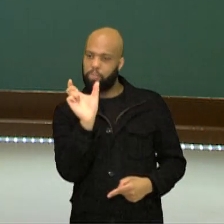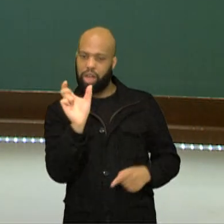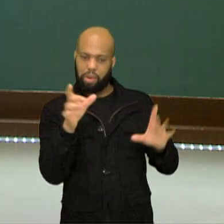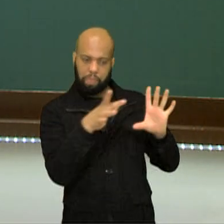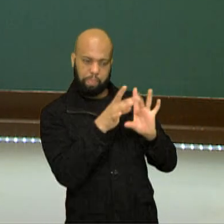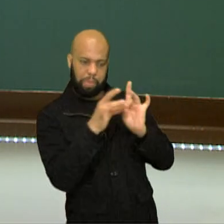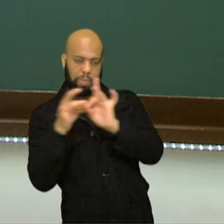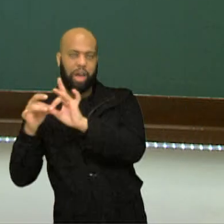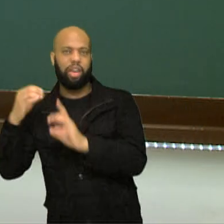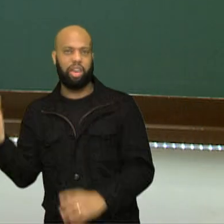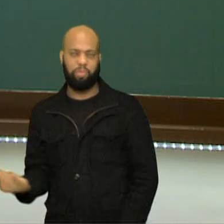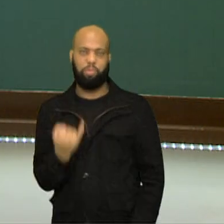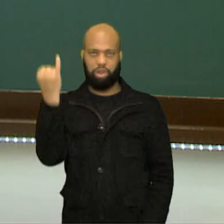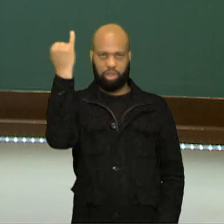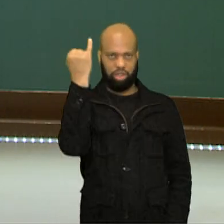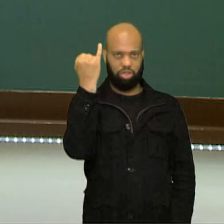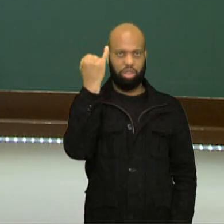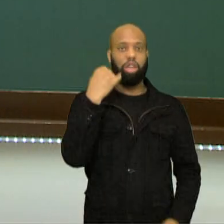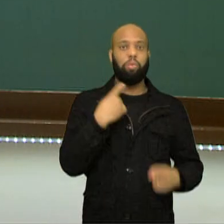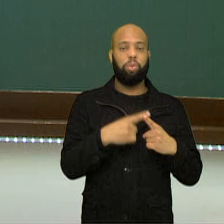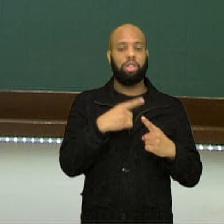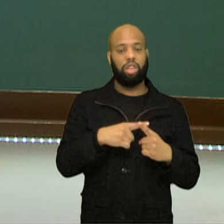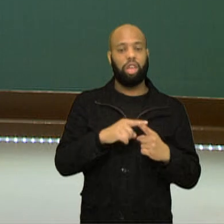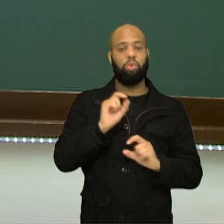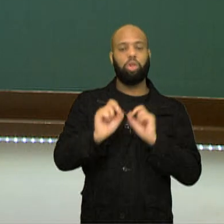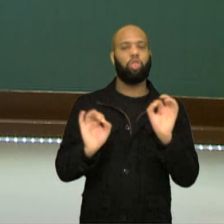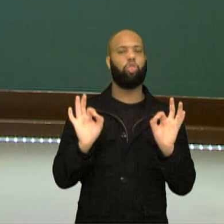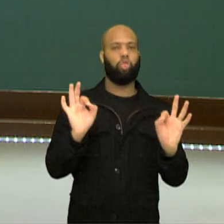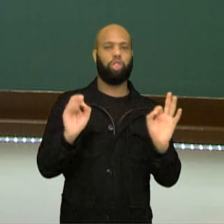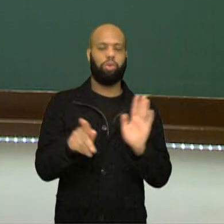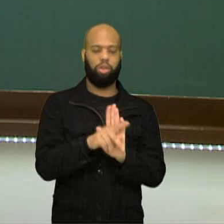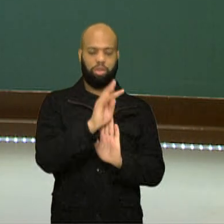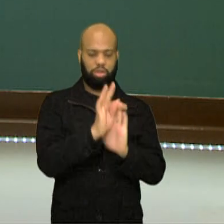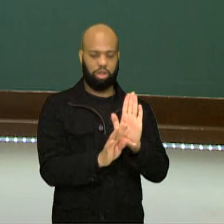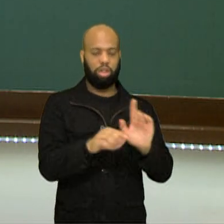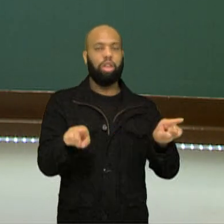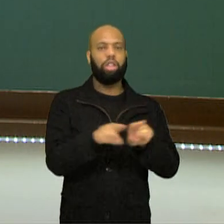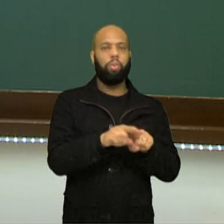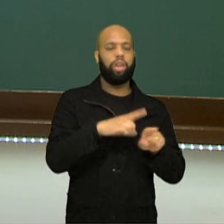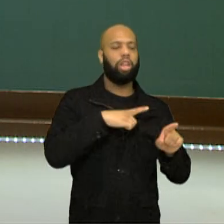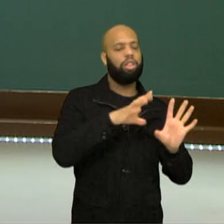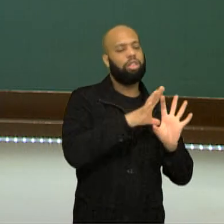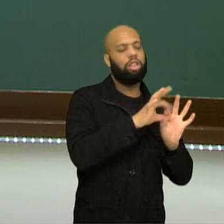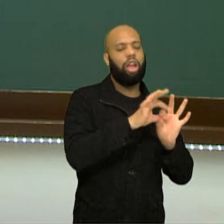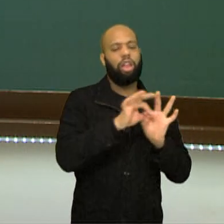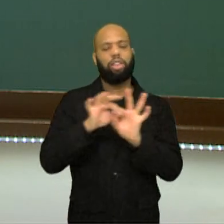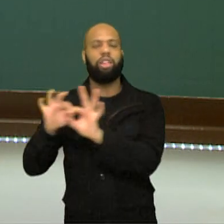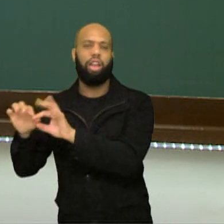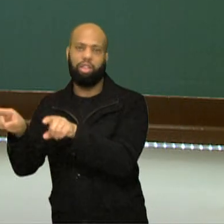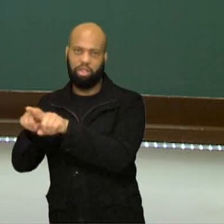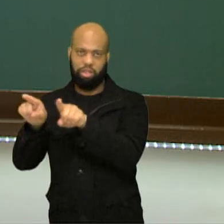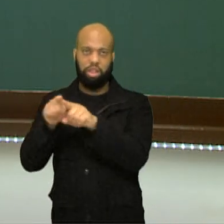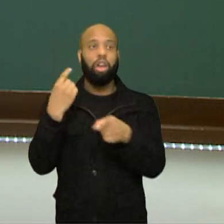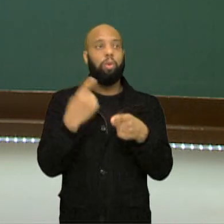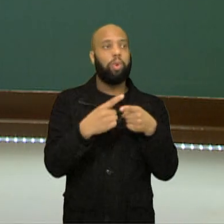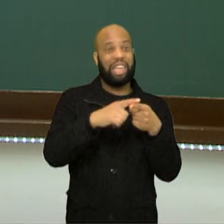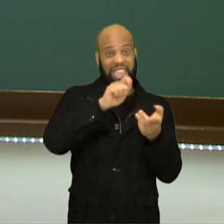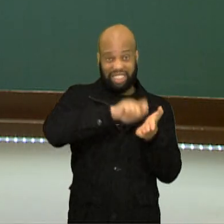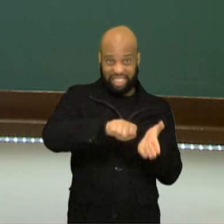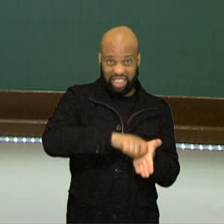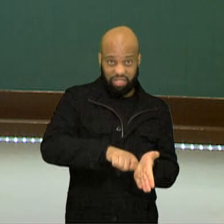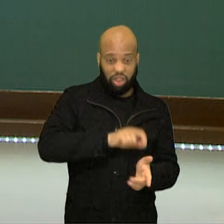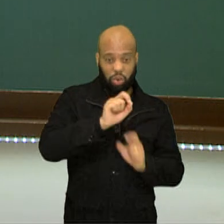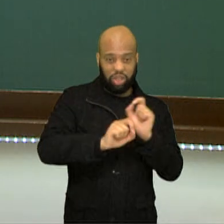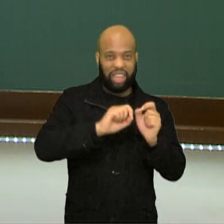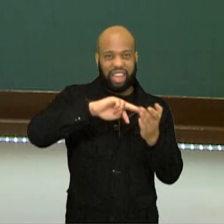reportagem, pois, além de conferirem elegância ao texto, amarram em alguma medida, né? Eu sempre digo que escrever é